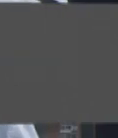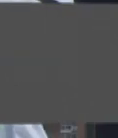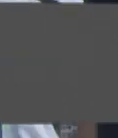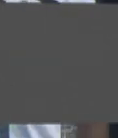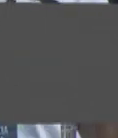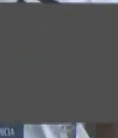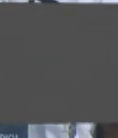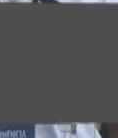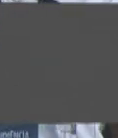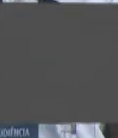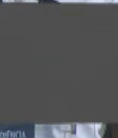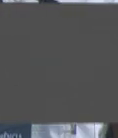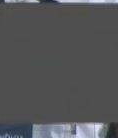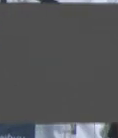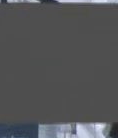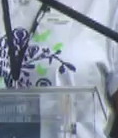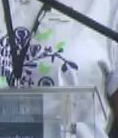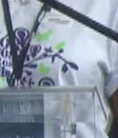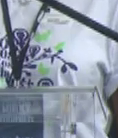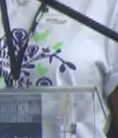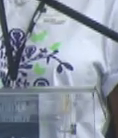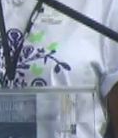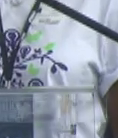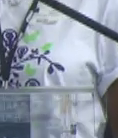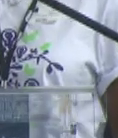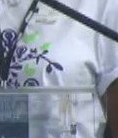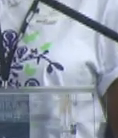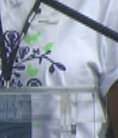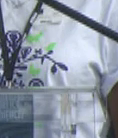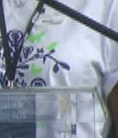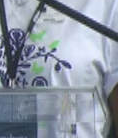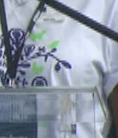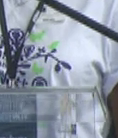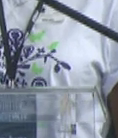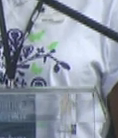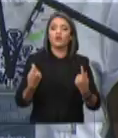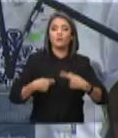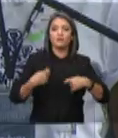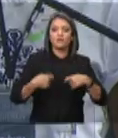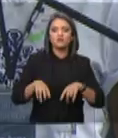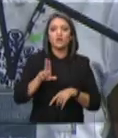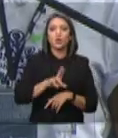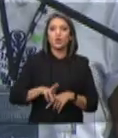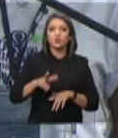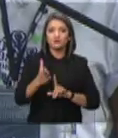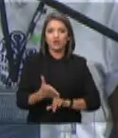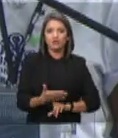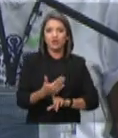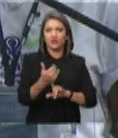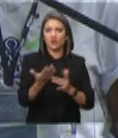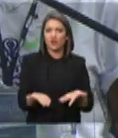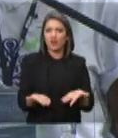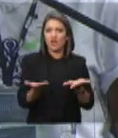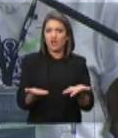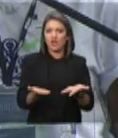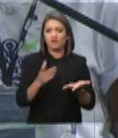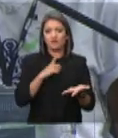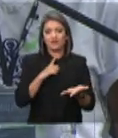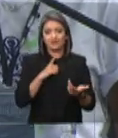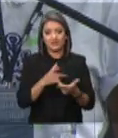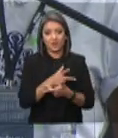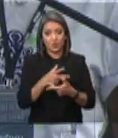trabalho desenvolvido junto à PSR que exige de maneira primordial o uso da tecnologia leve estabelecimento